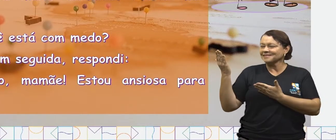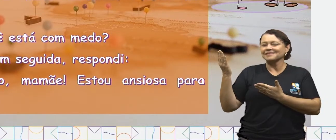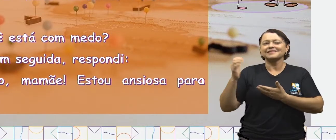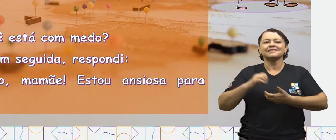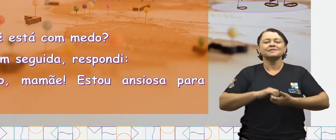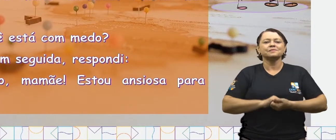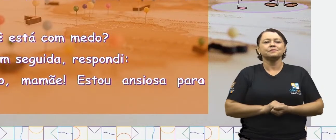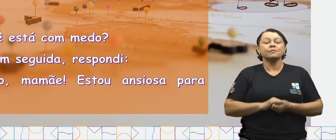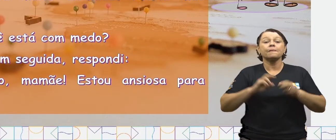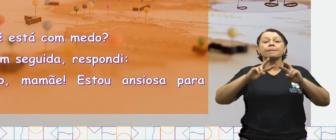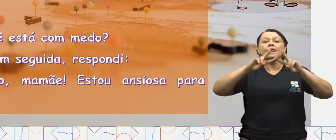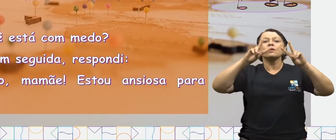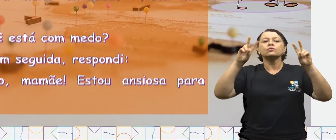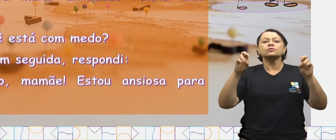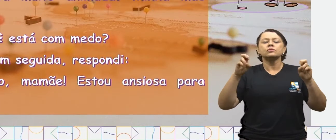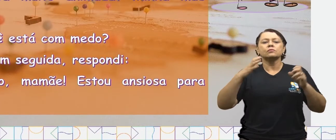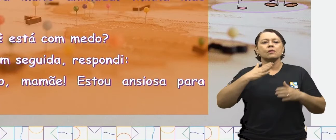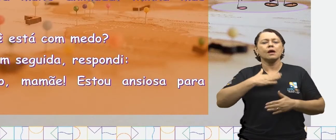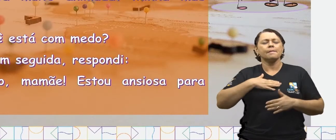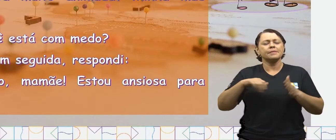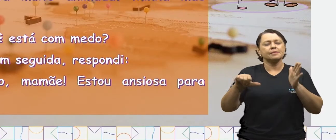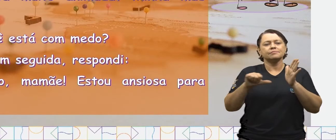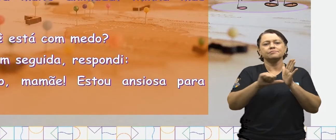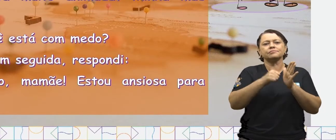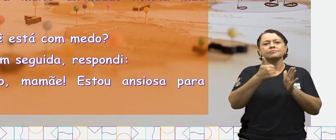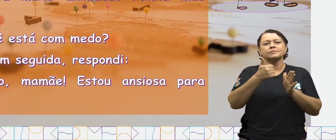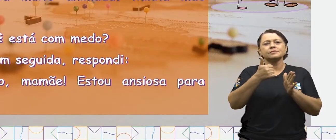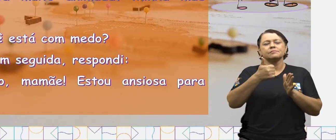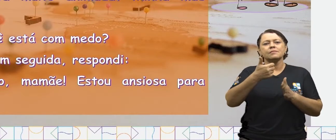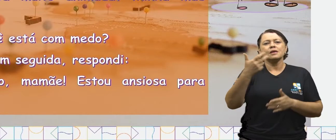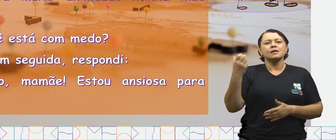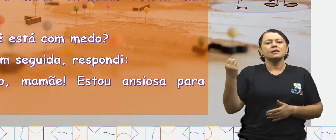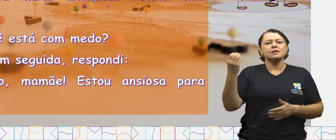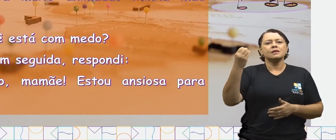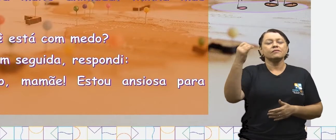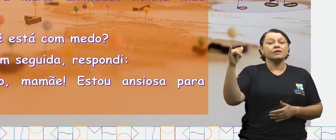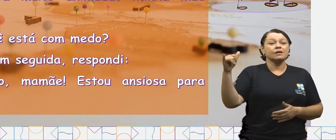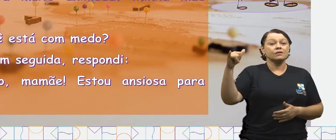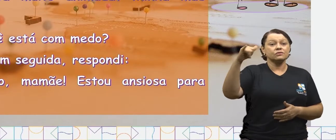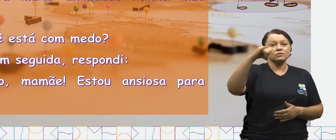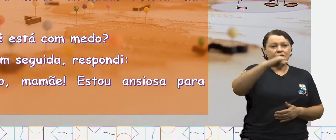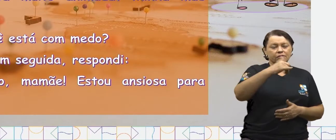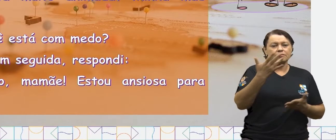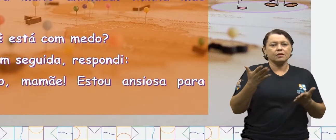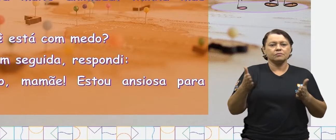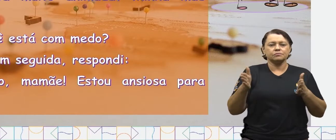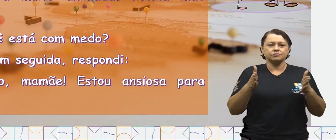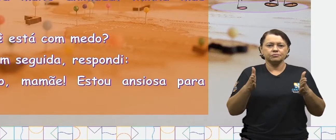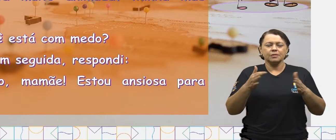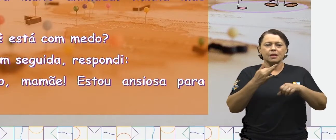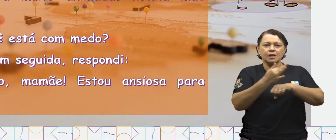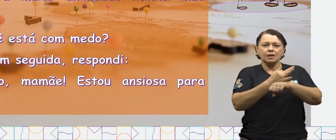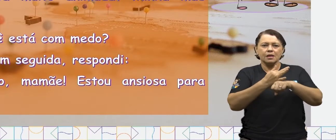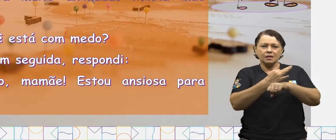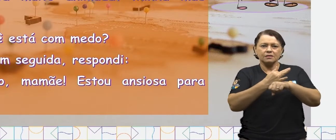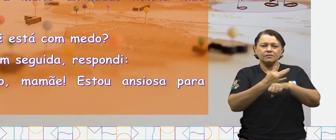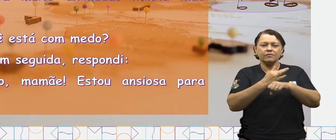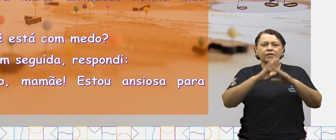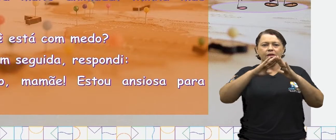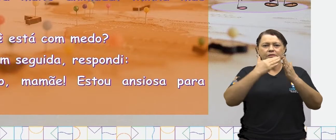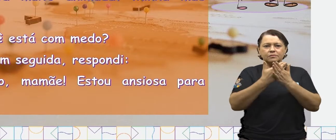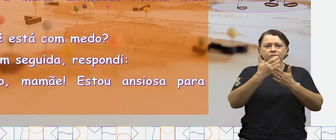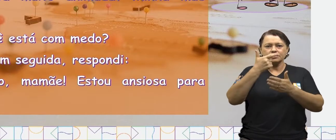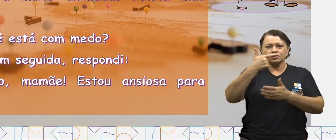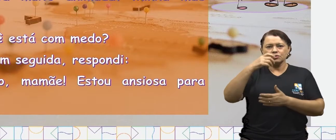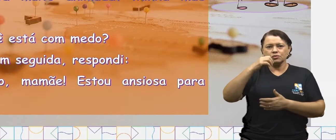texto narrativo, com o título A Minha Primeira Viagem de Avião. Nas férias escolares de